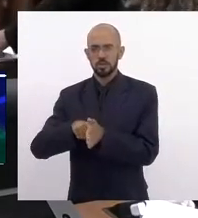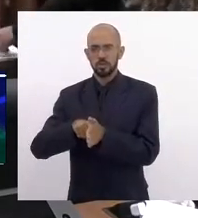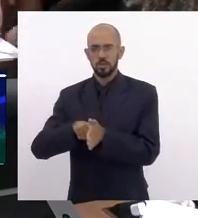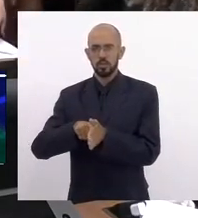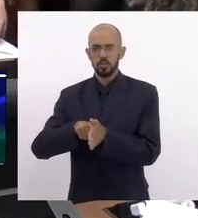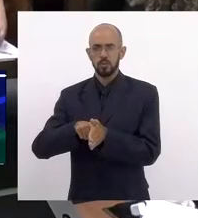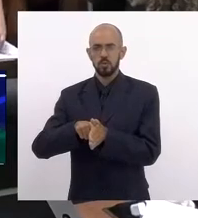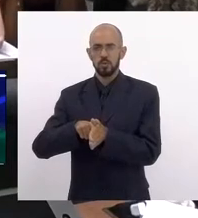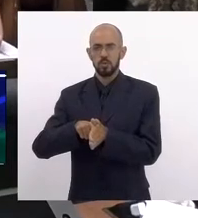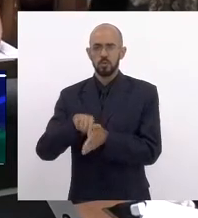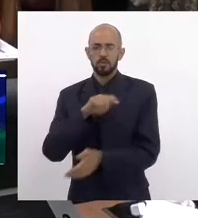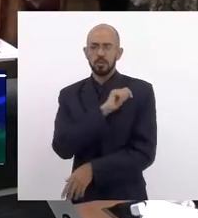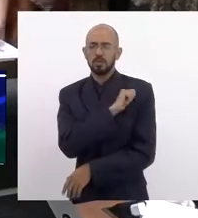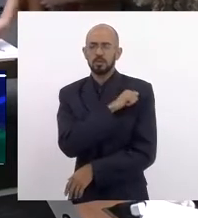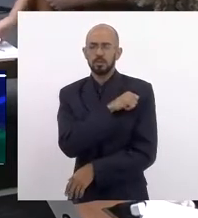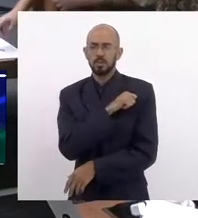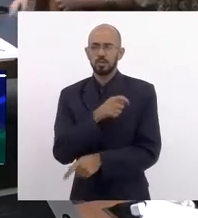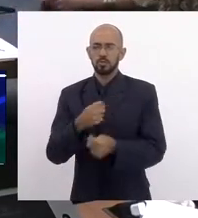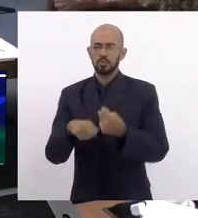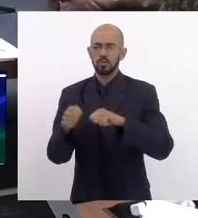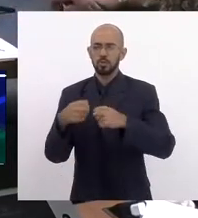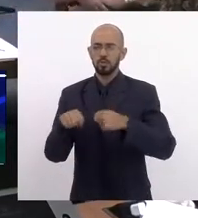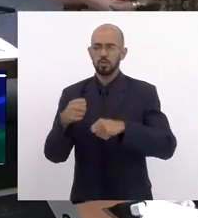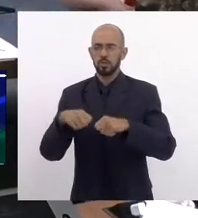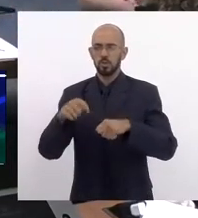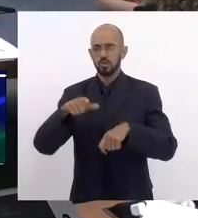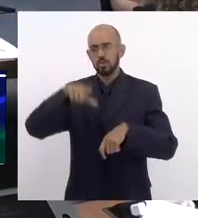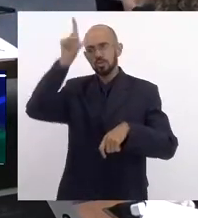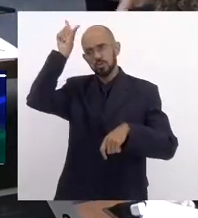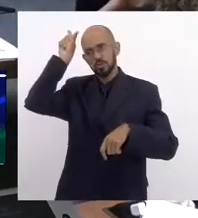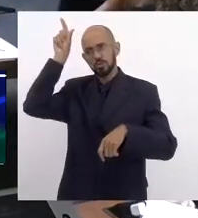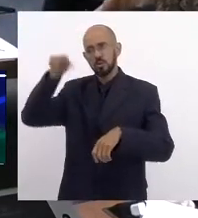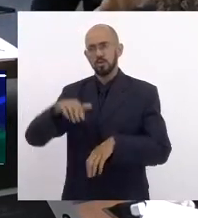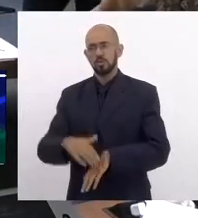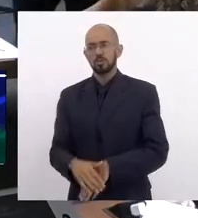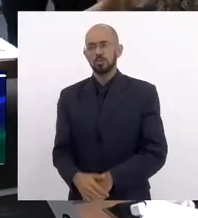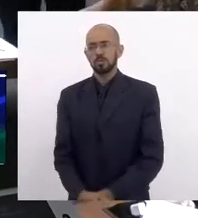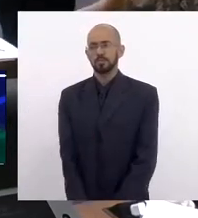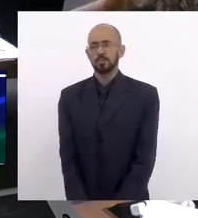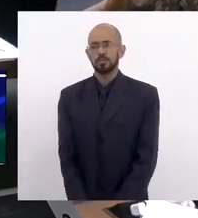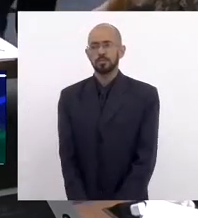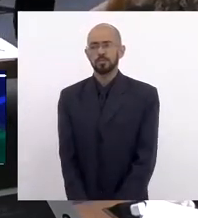Financeira e Finanças e Controle, deputado Luiz Paulo.